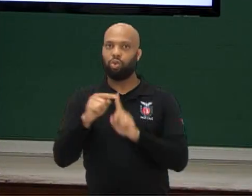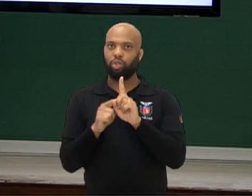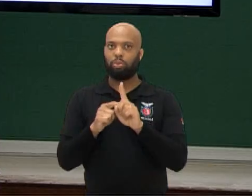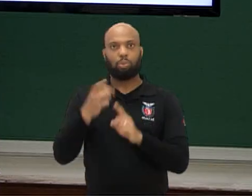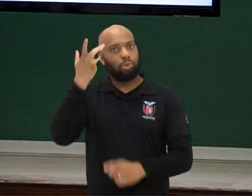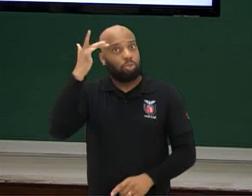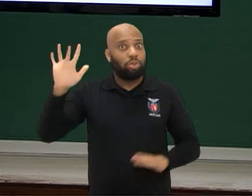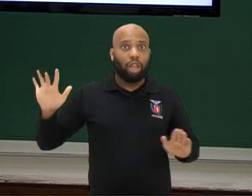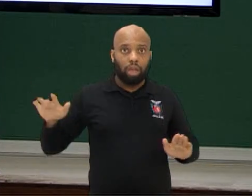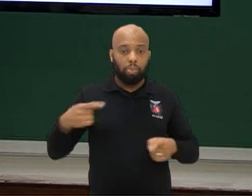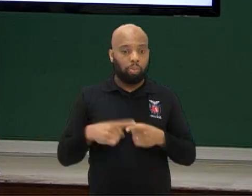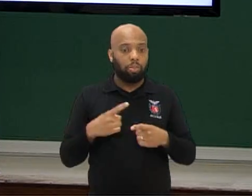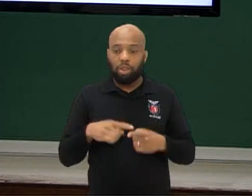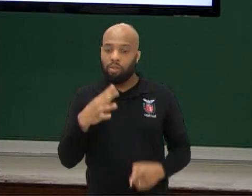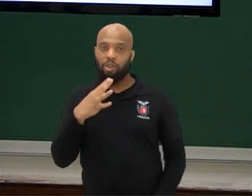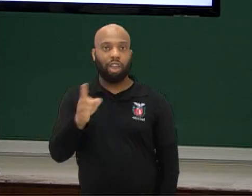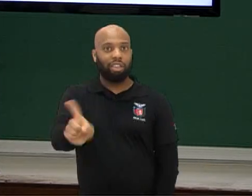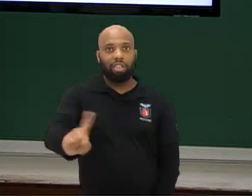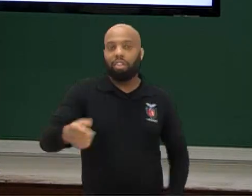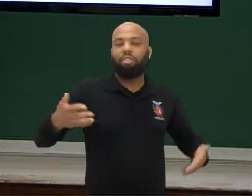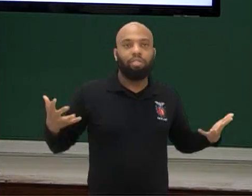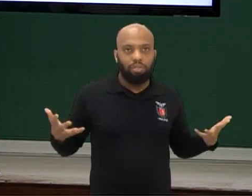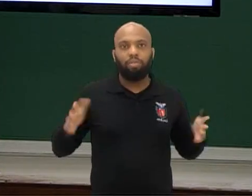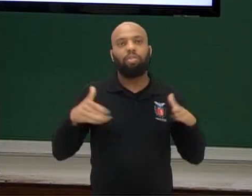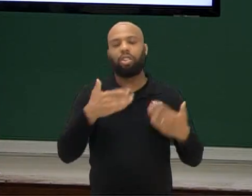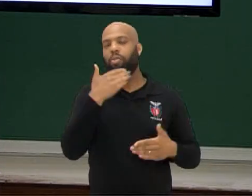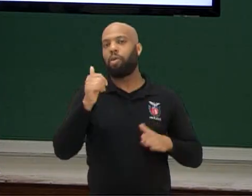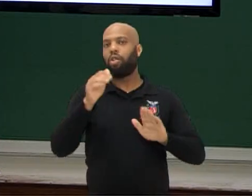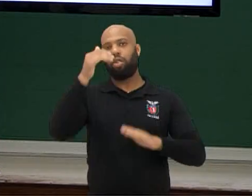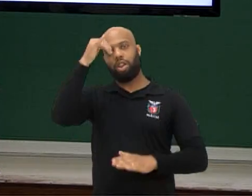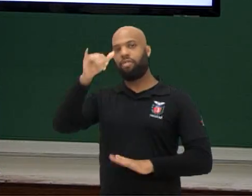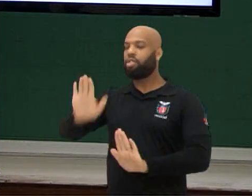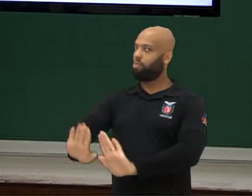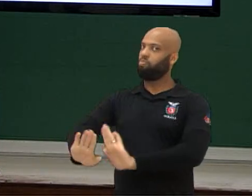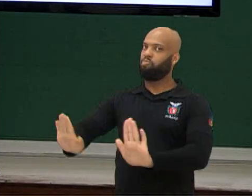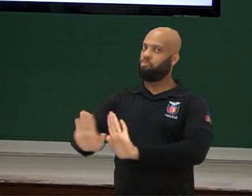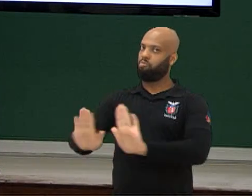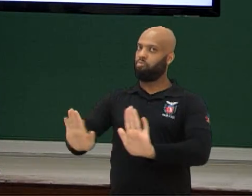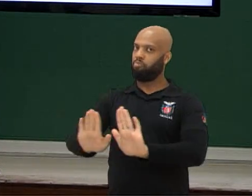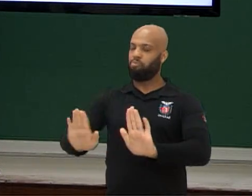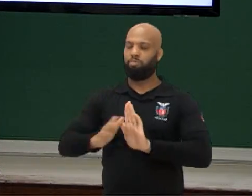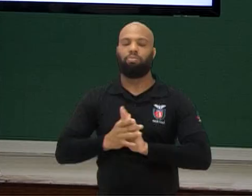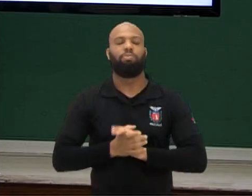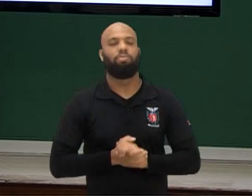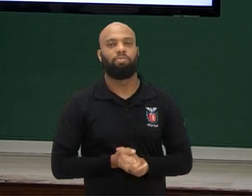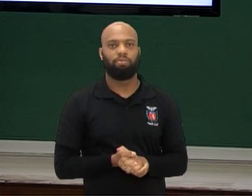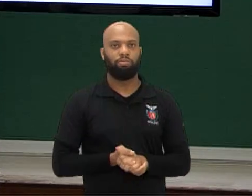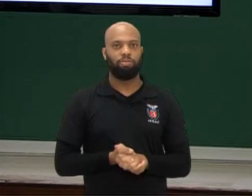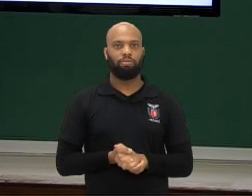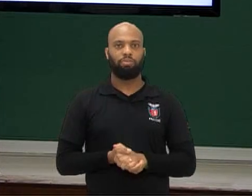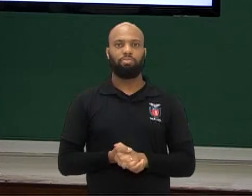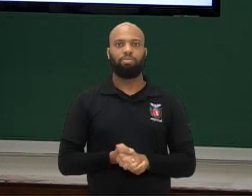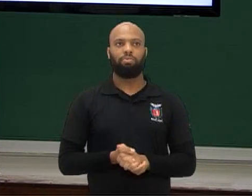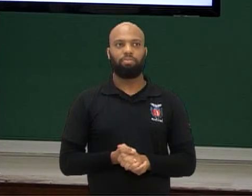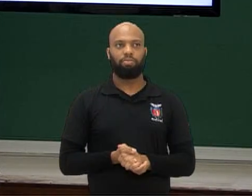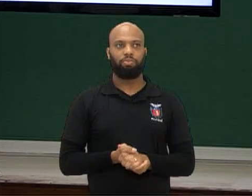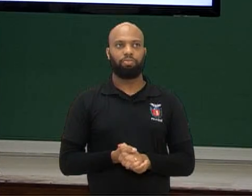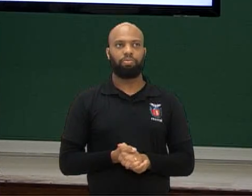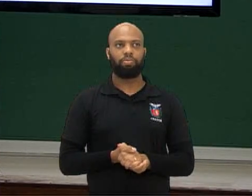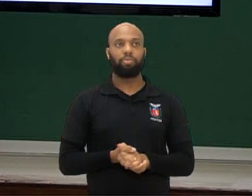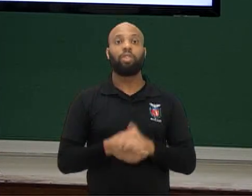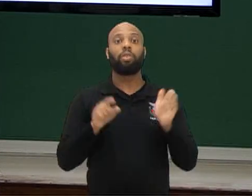não sabe, a gente não tem conhecimento, pessoal, para distinguir espécies de cogumelos. Muito